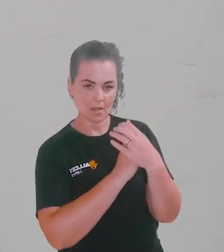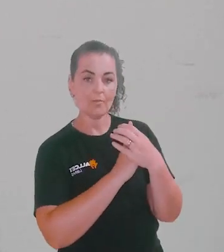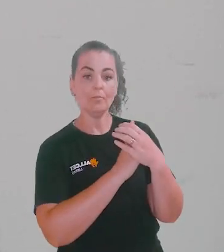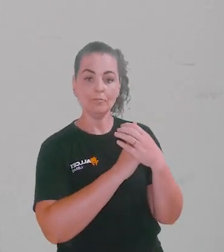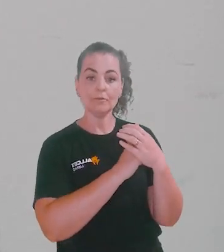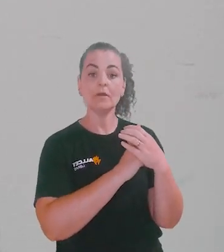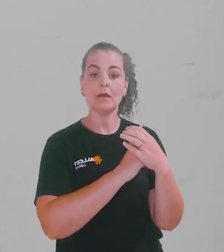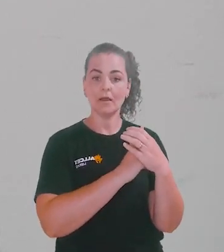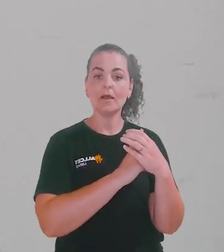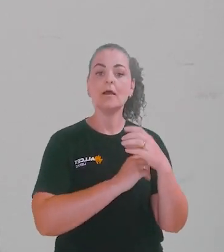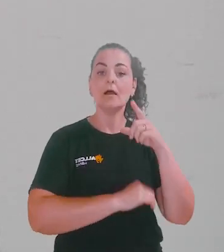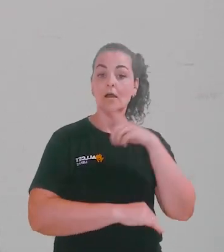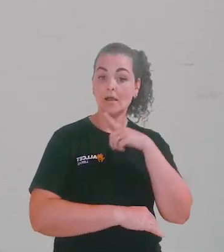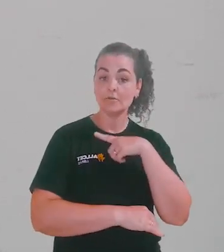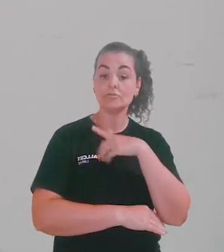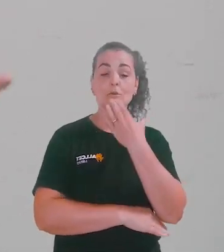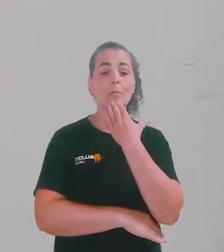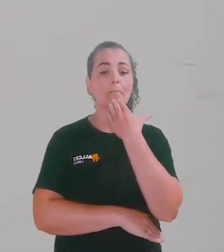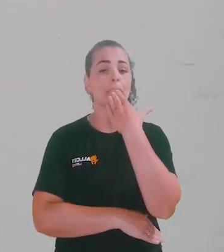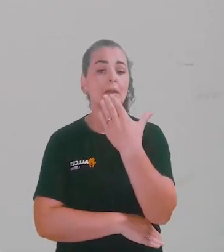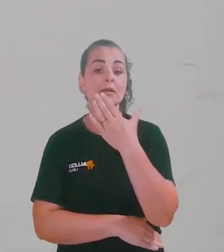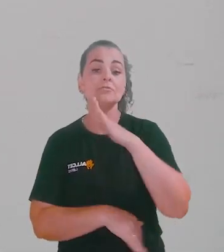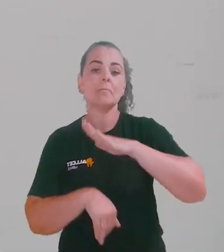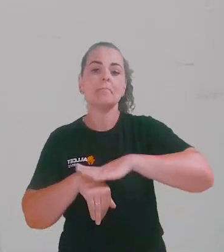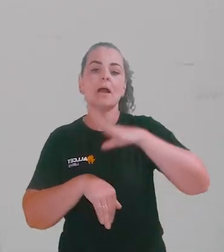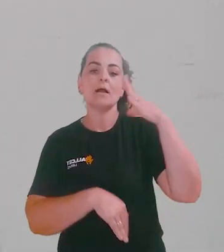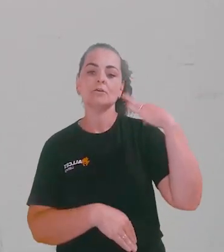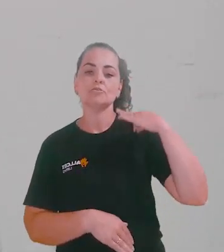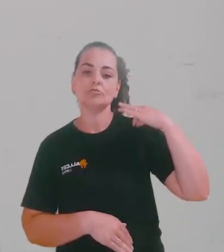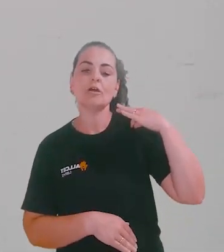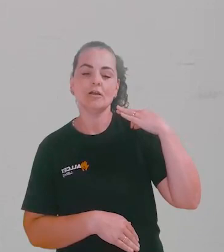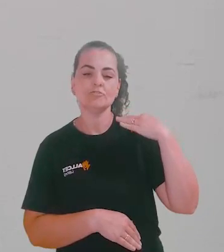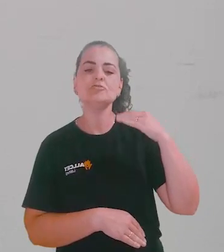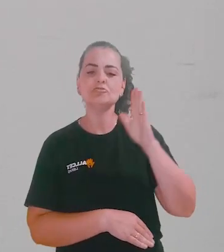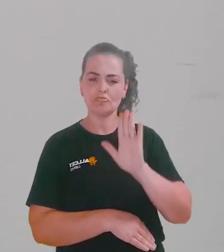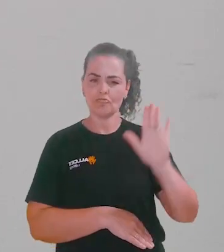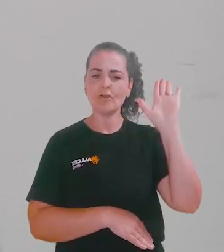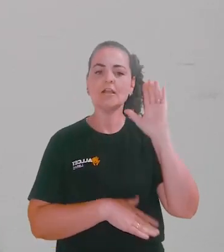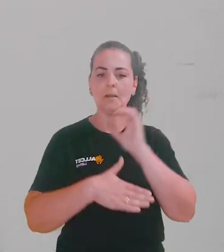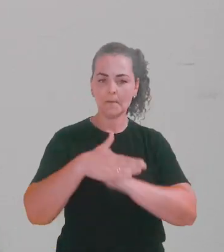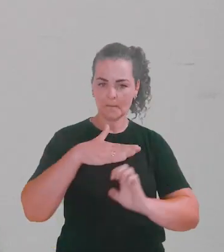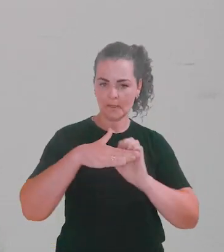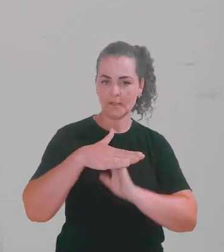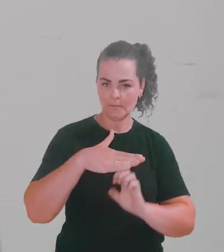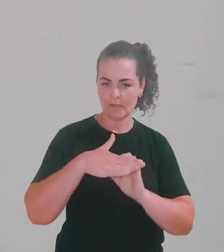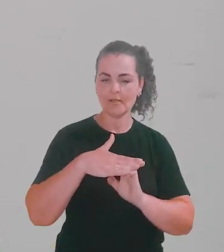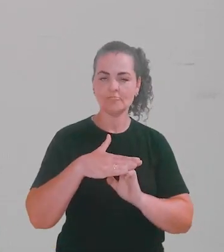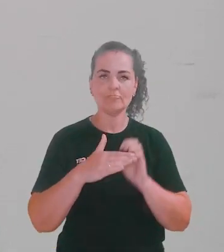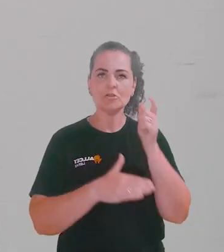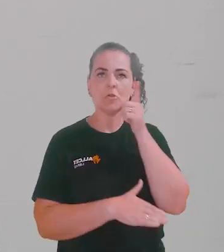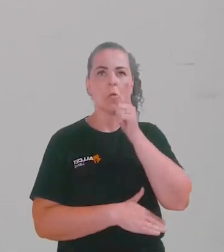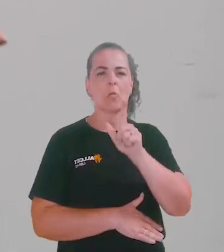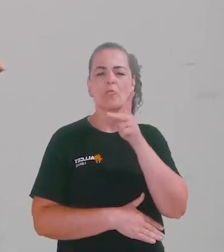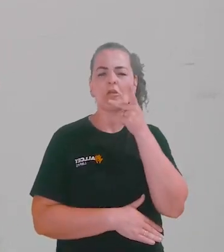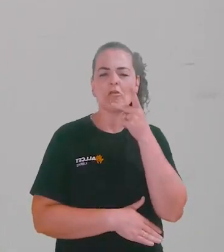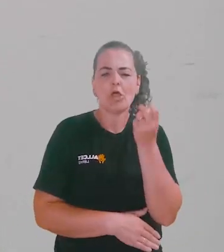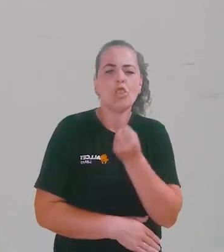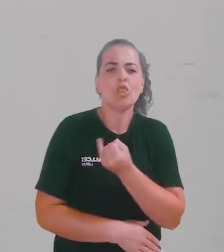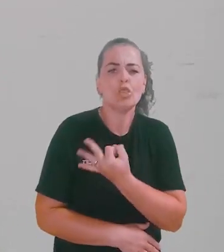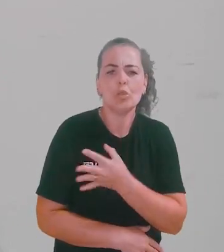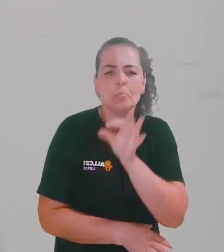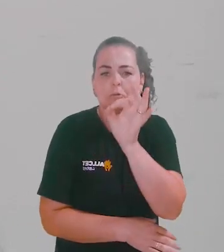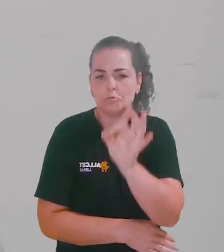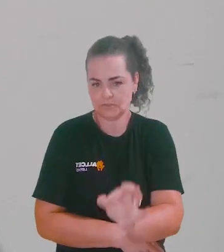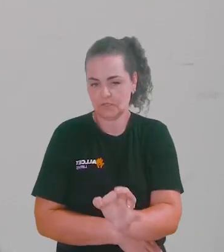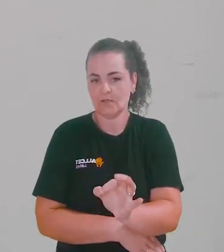comunidade, a gente convoca um número maior de voluntários. Então a gente faz campanha nas empresas, então isso não tem como mensurar um